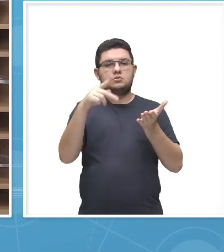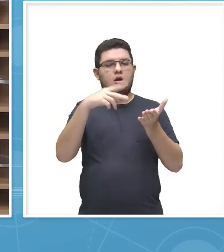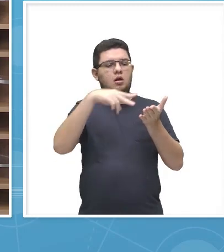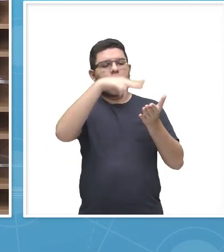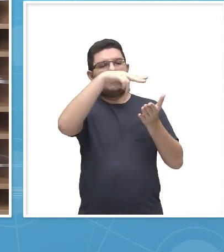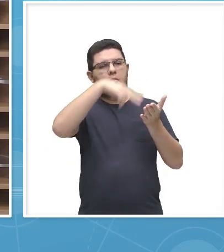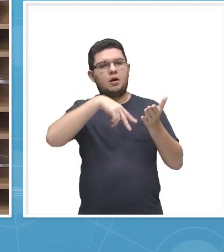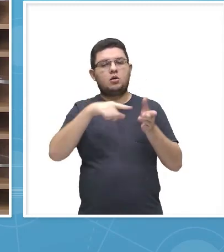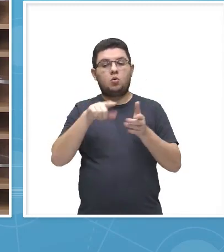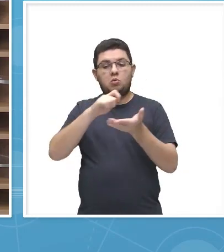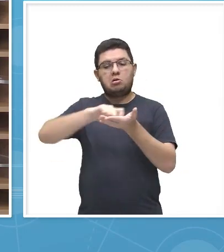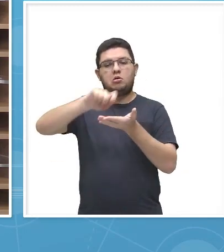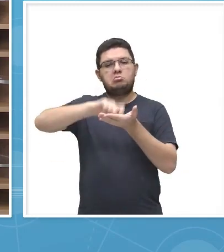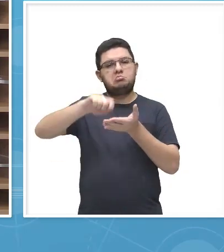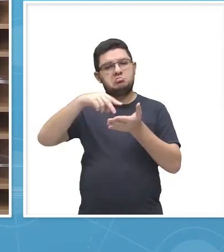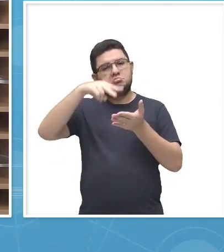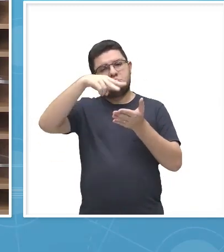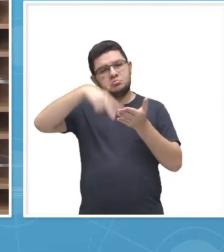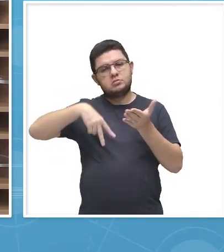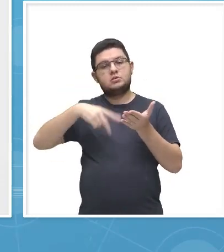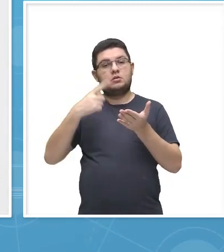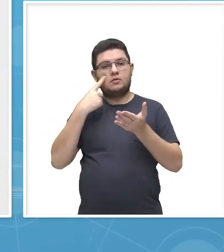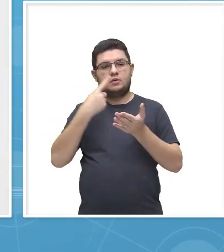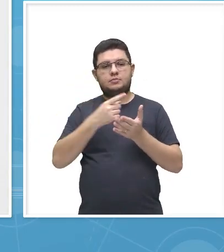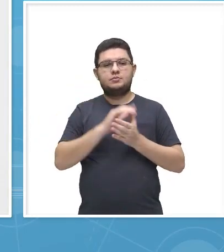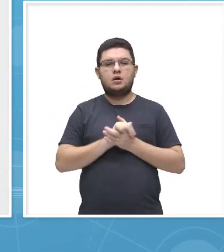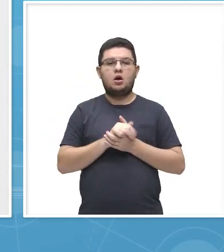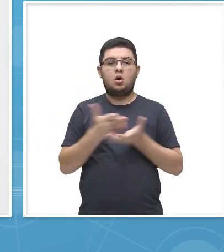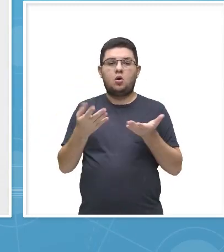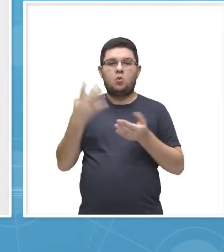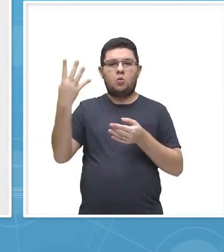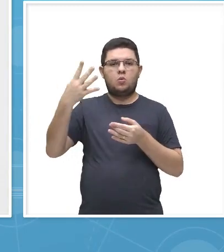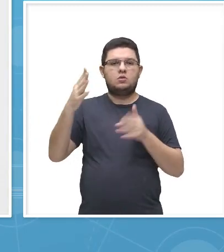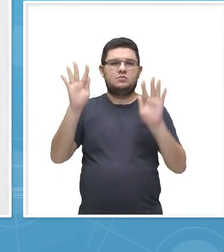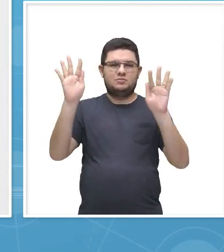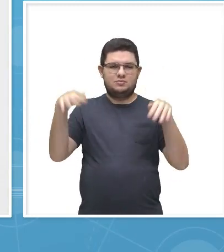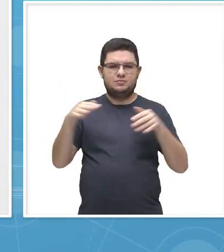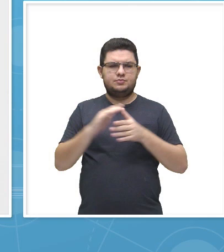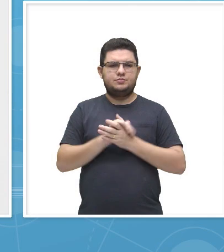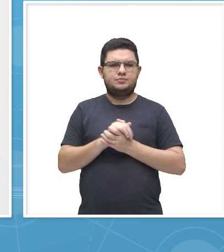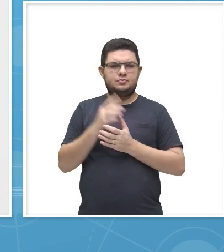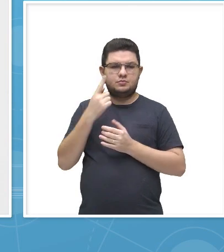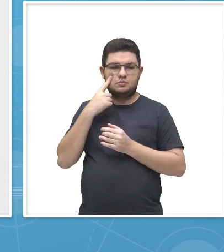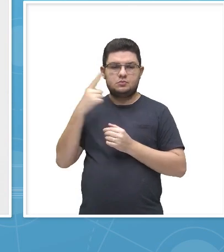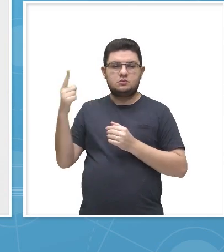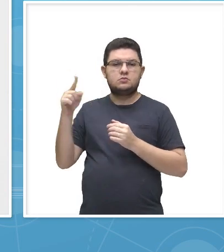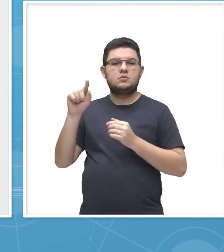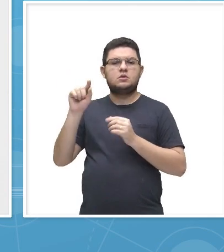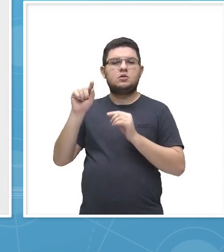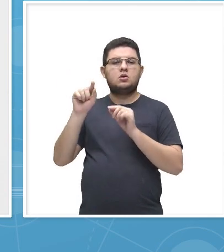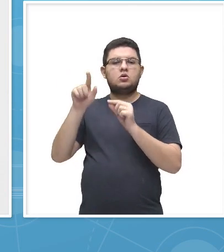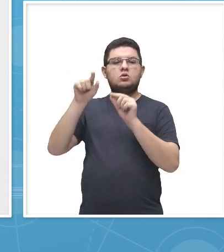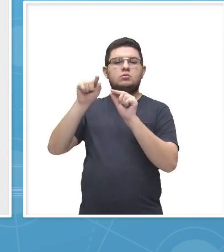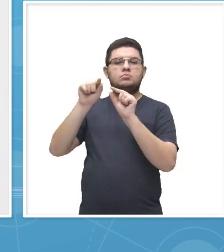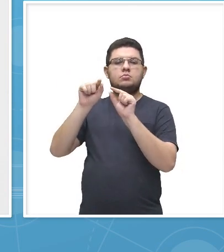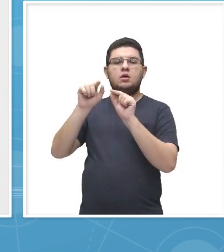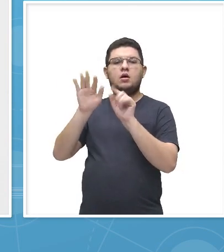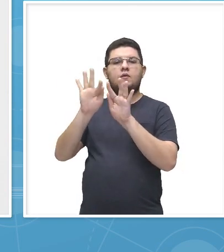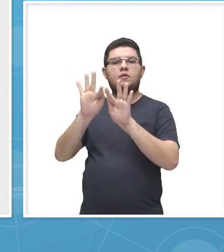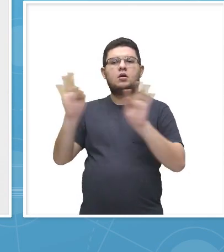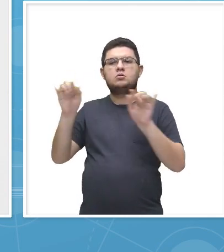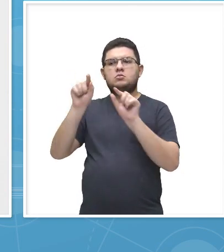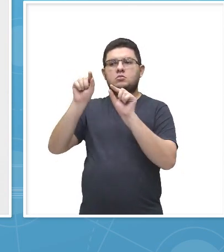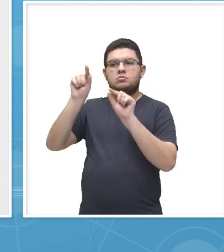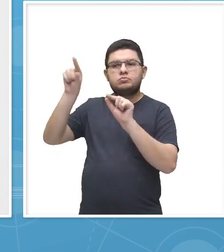Tá bom vamos para o último ano eu vou for pode pelo amor for circule a frase que mostra o verbo na terceira pessoa do